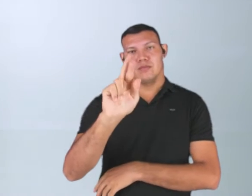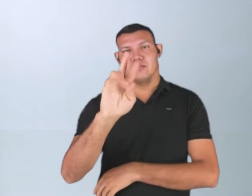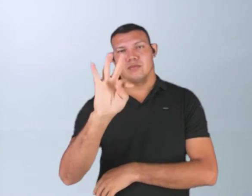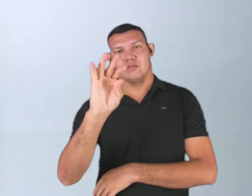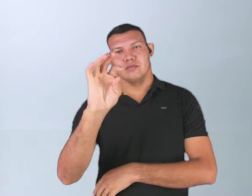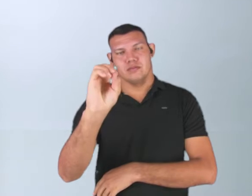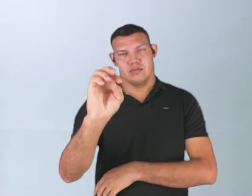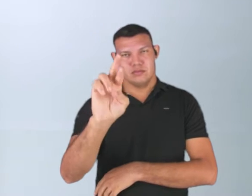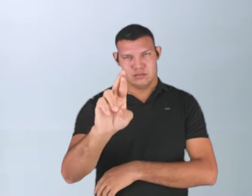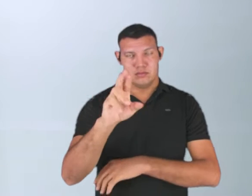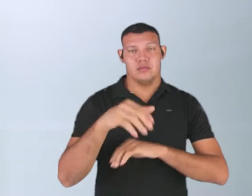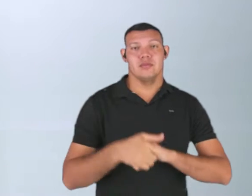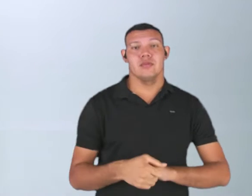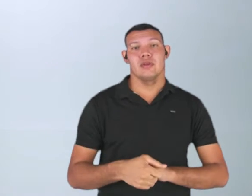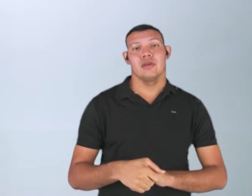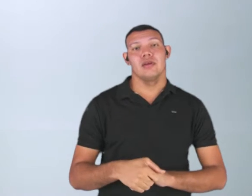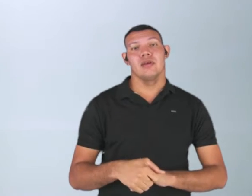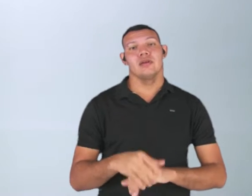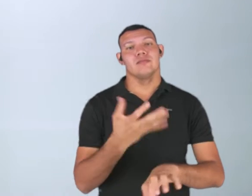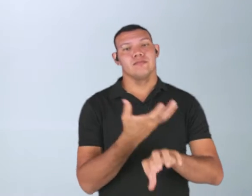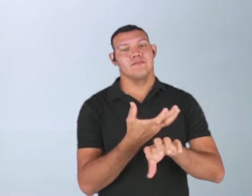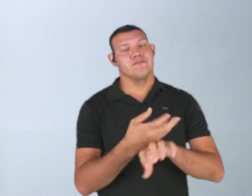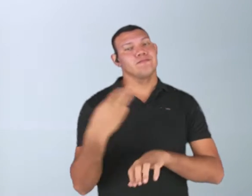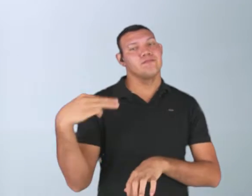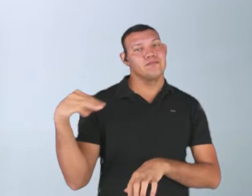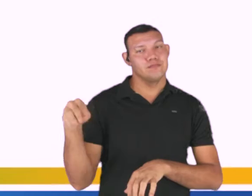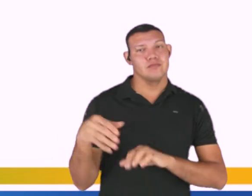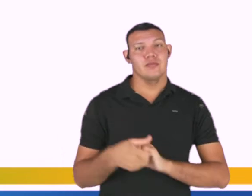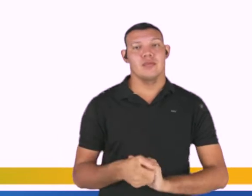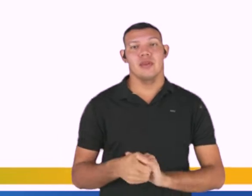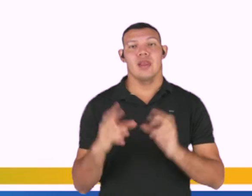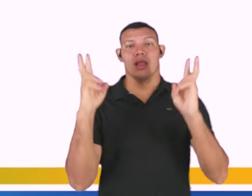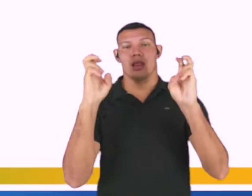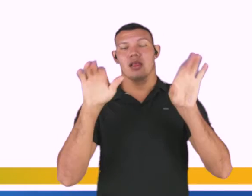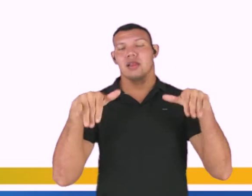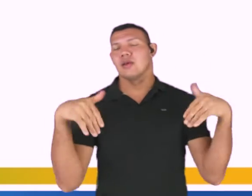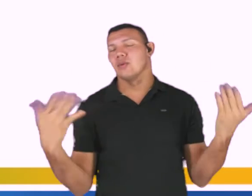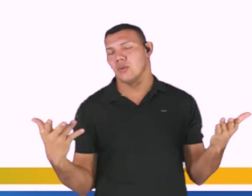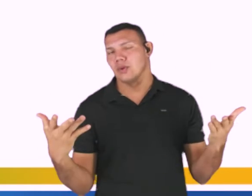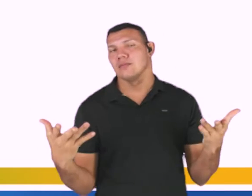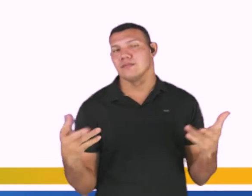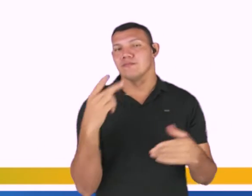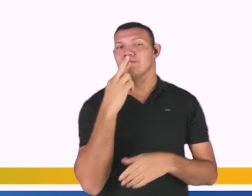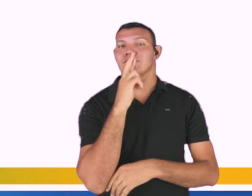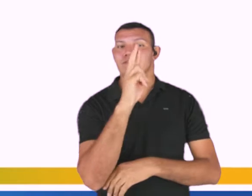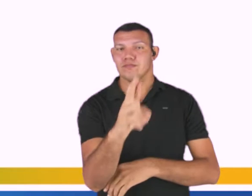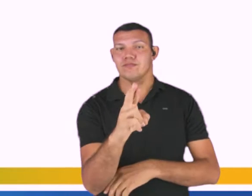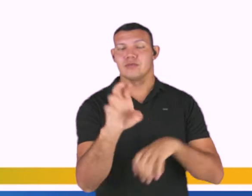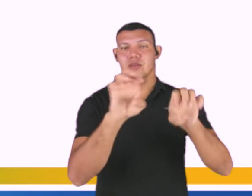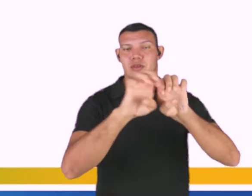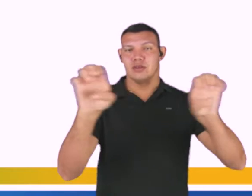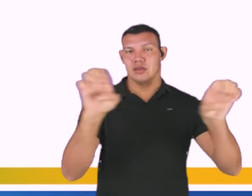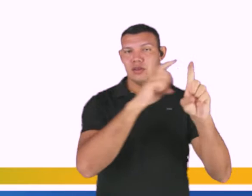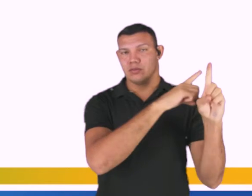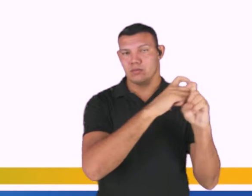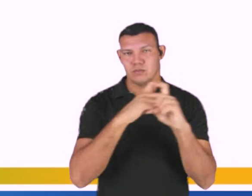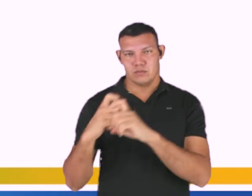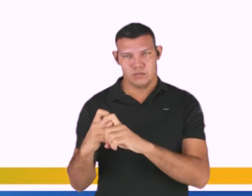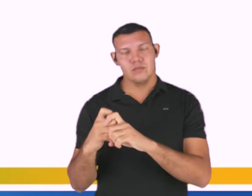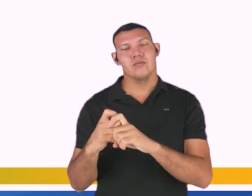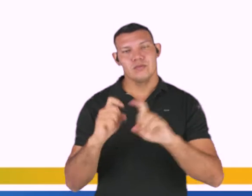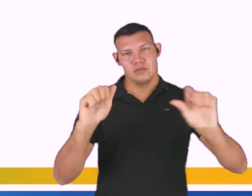matemática, e o tema da aula de hoje é resolução de equações polinomiais por decomposição